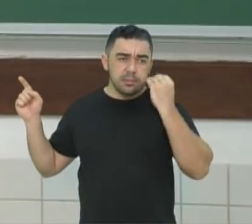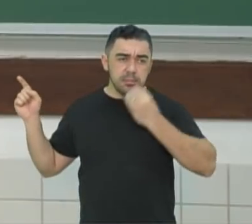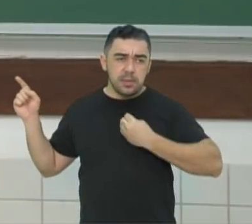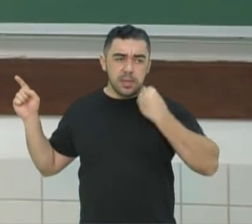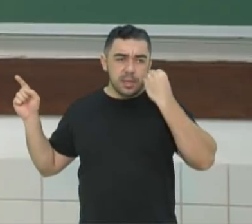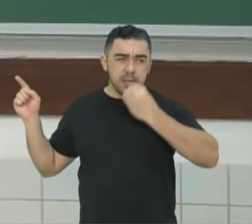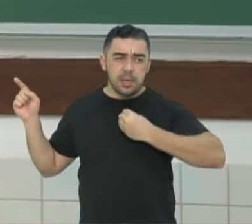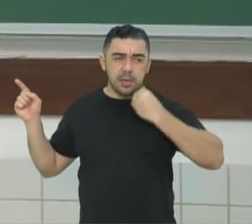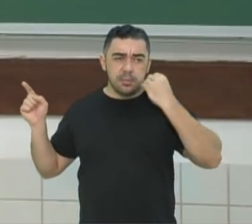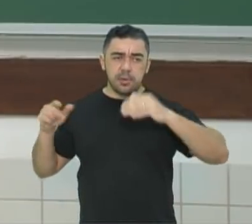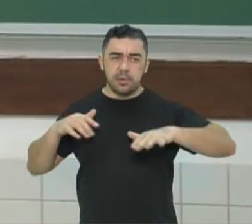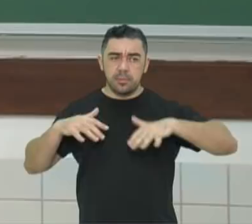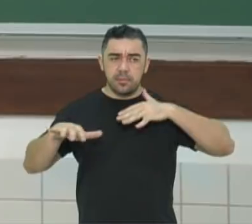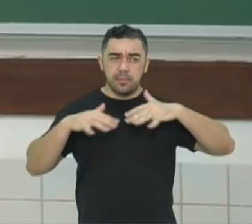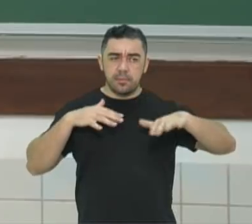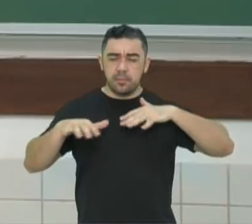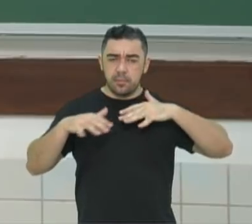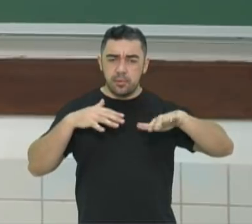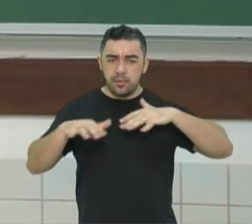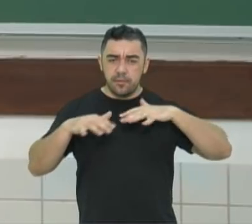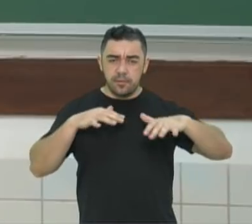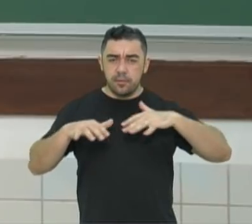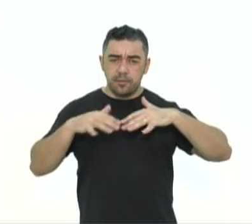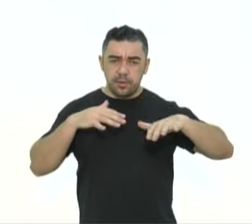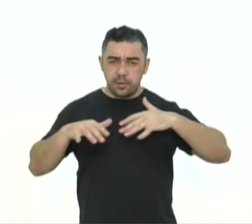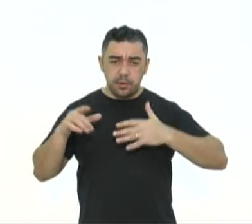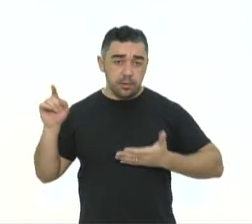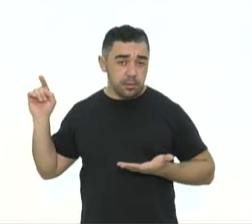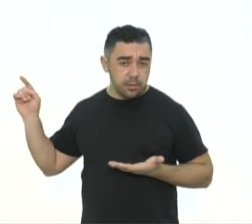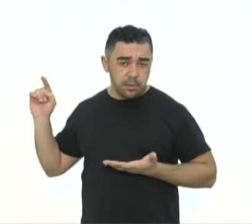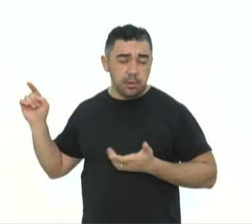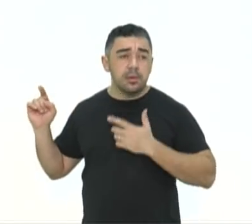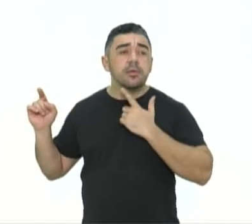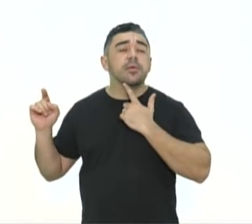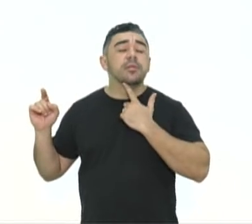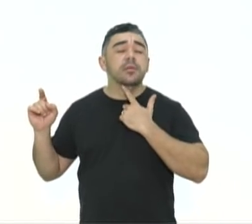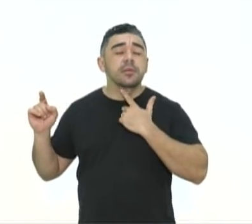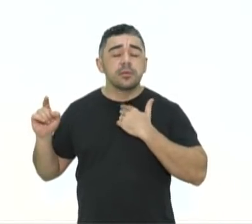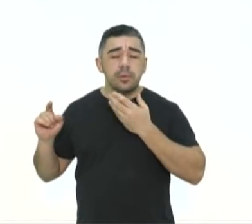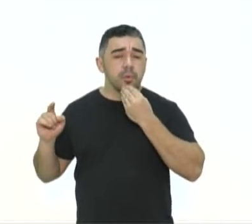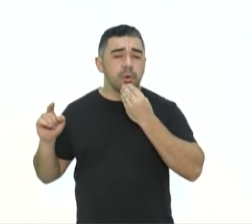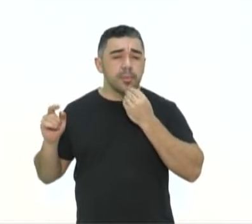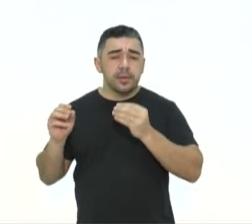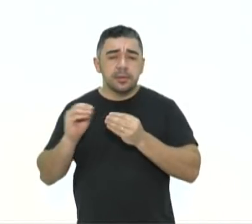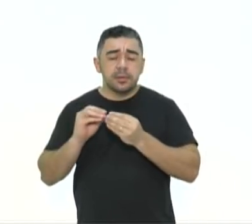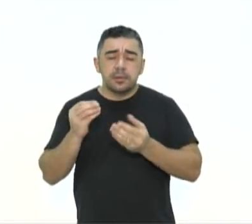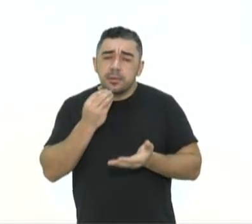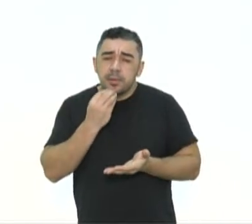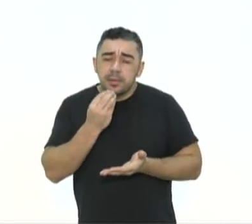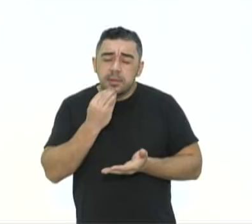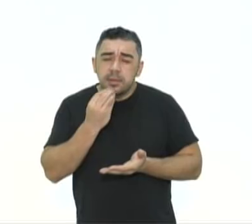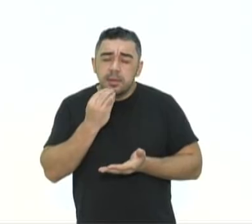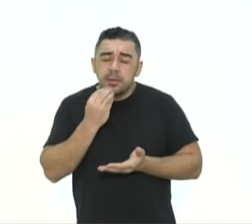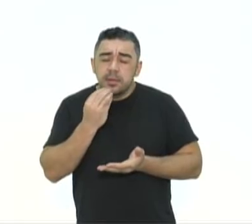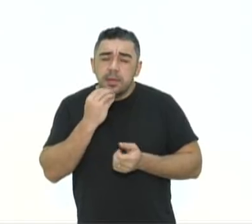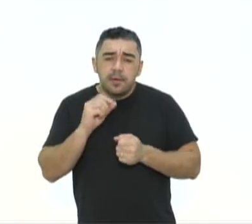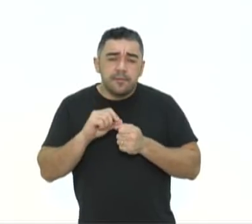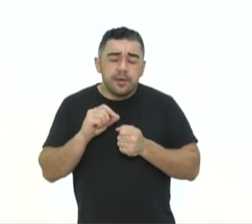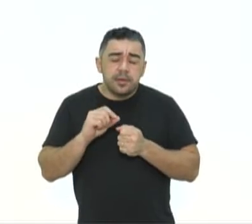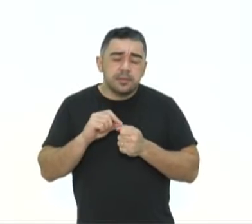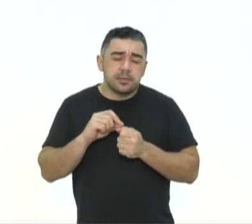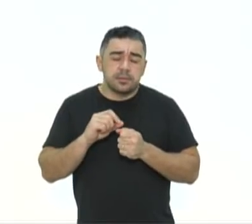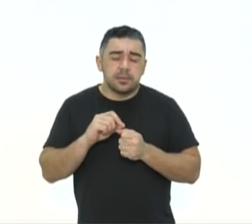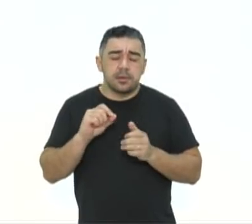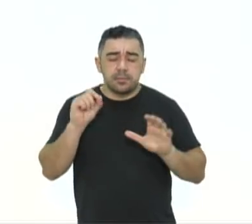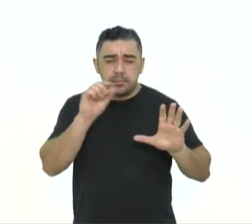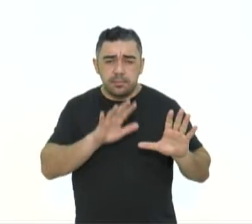da movimentação da imagem. Isso é um desejo do homem, transportar esse desejo